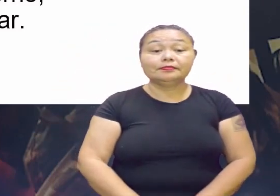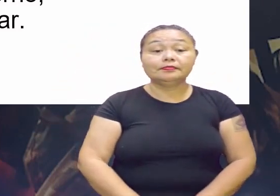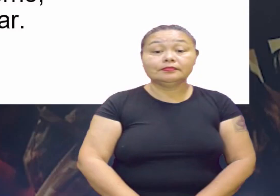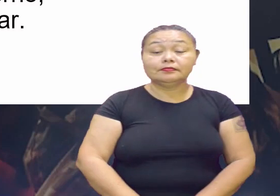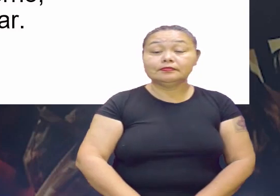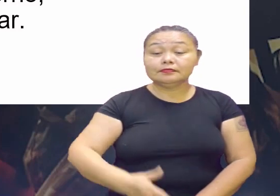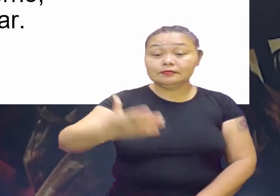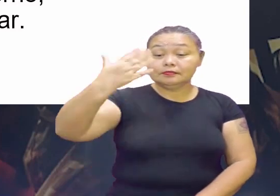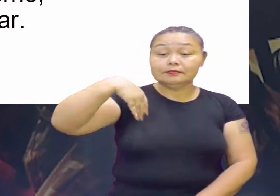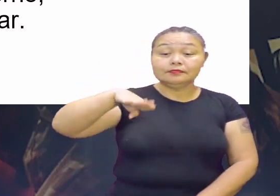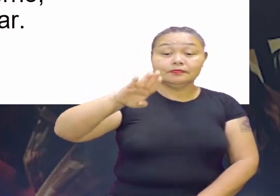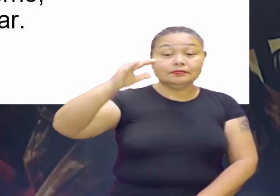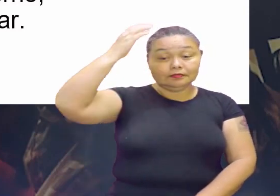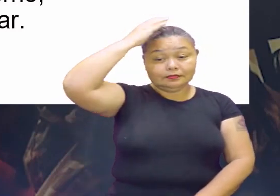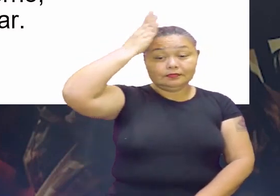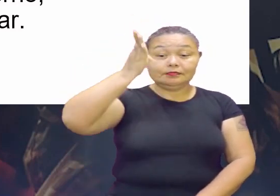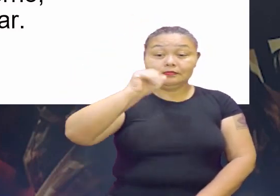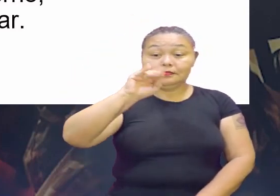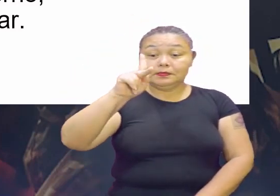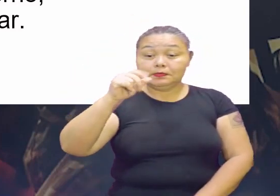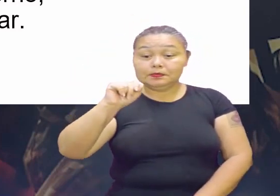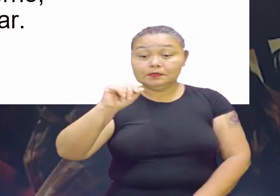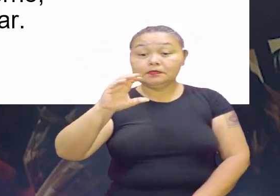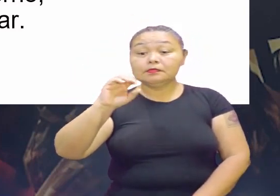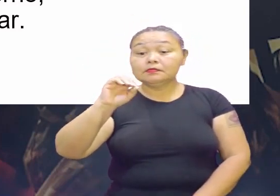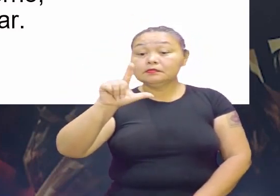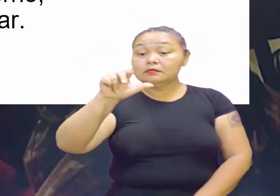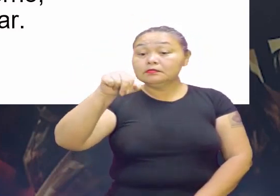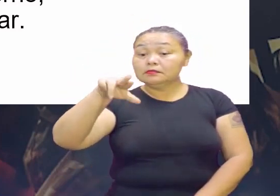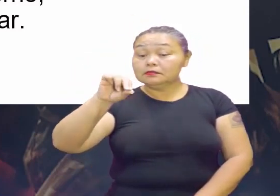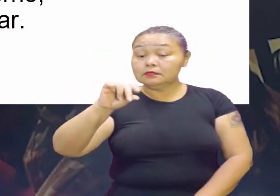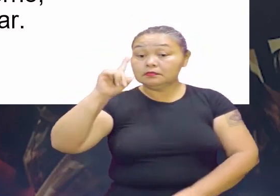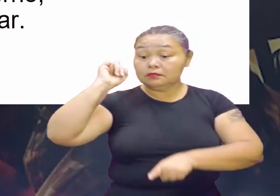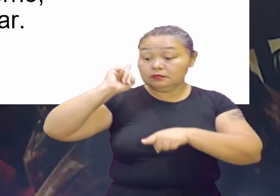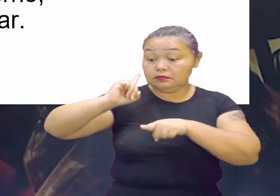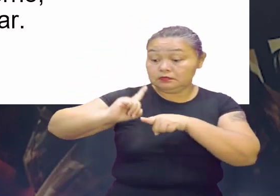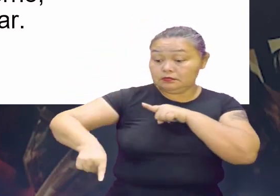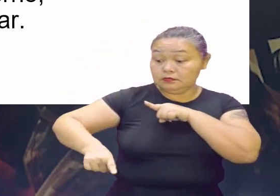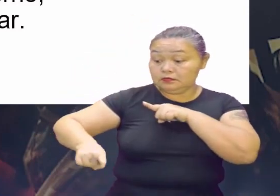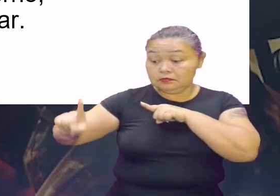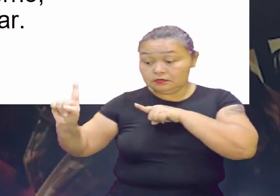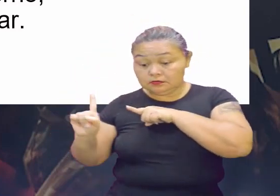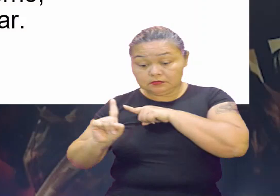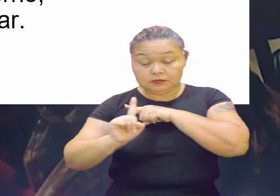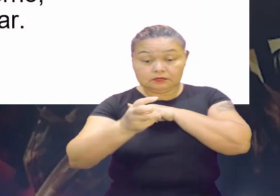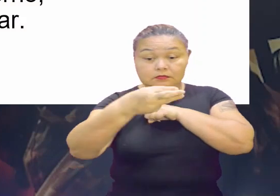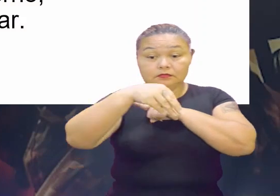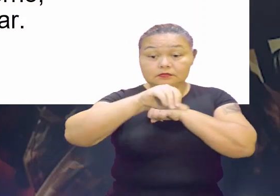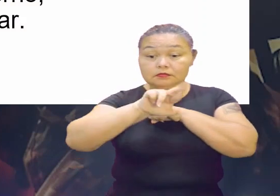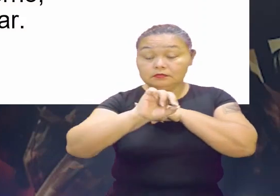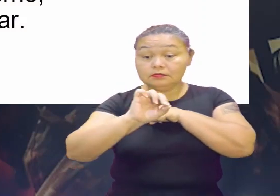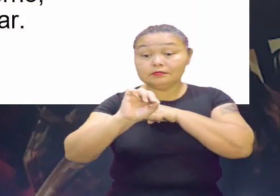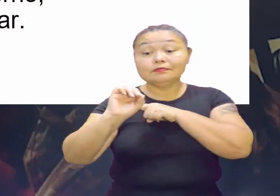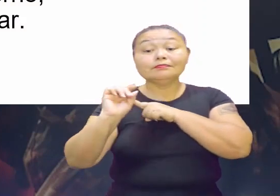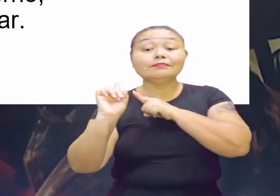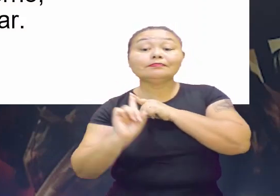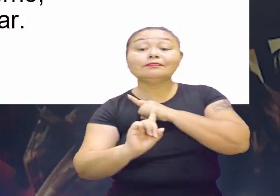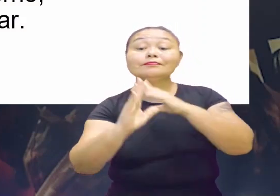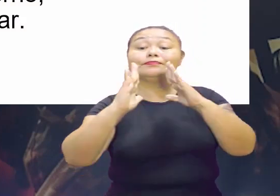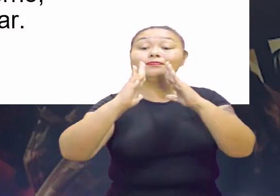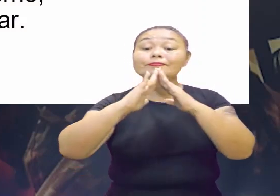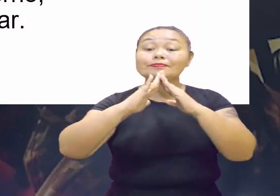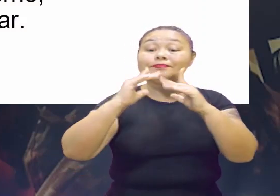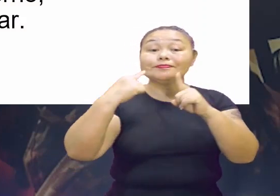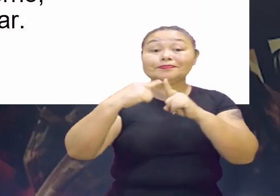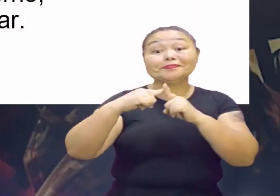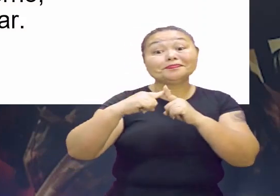o bispo lá de Olinda, ele vai proibir a entrada de maçons na igreja, sendo que Dom